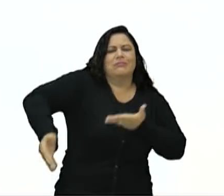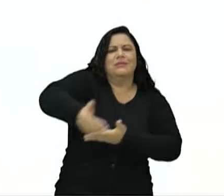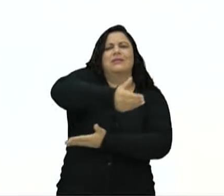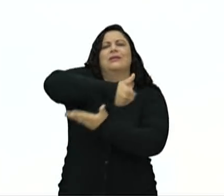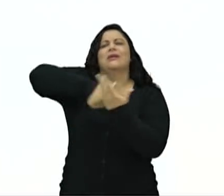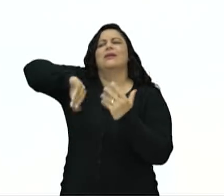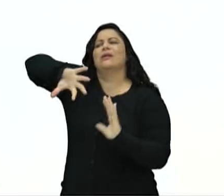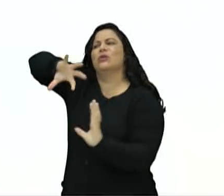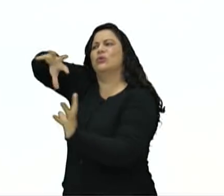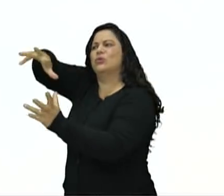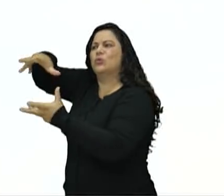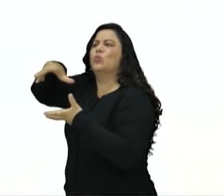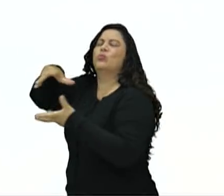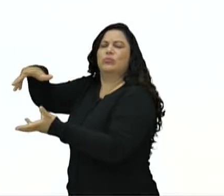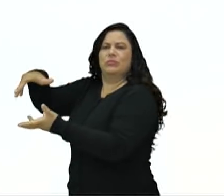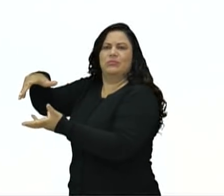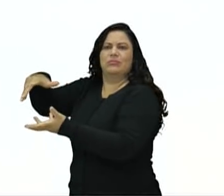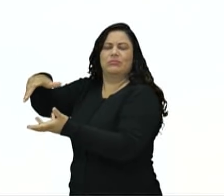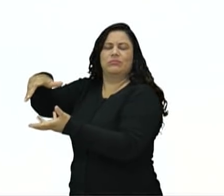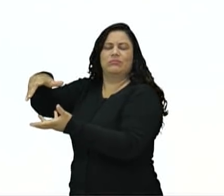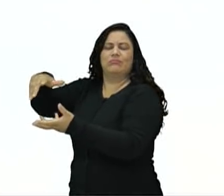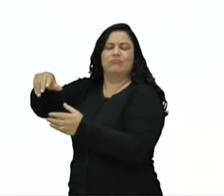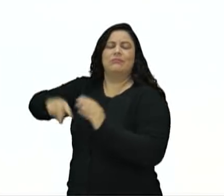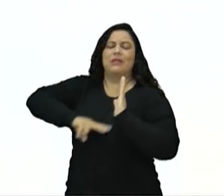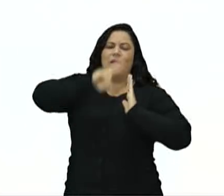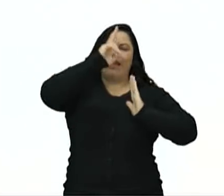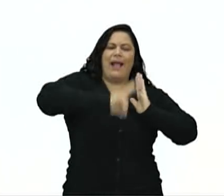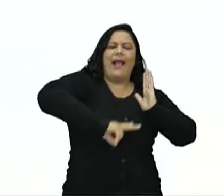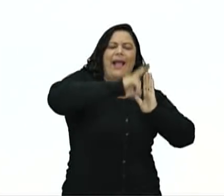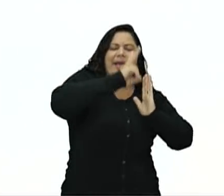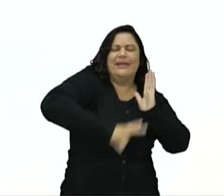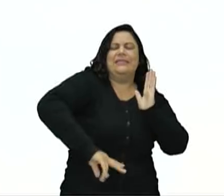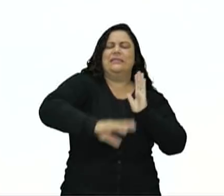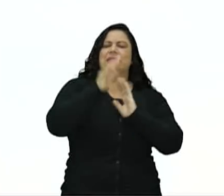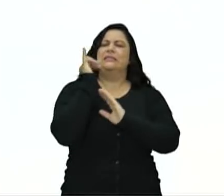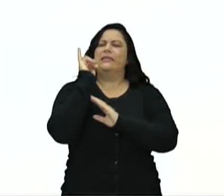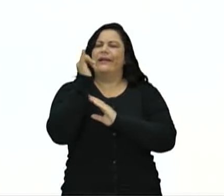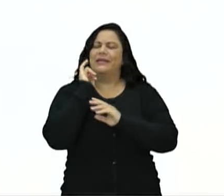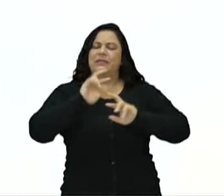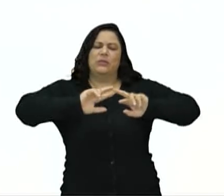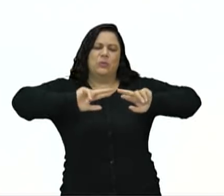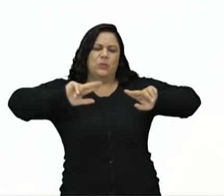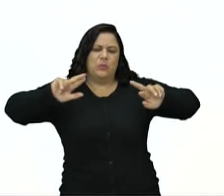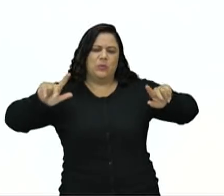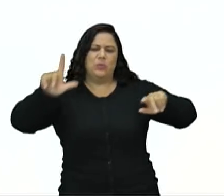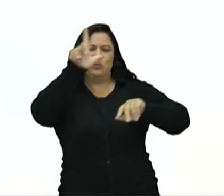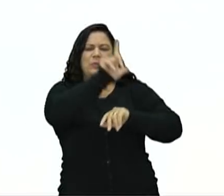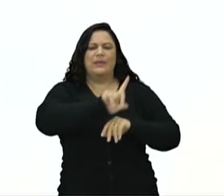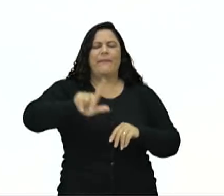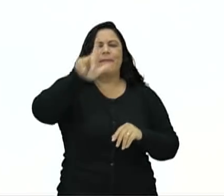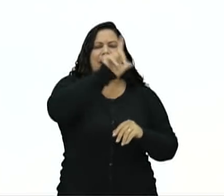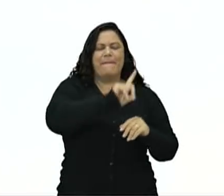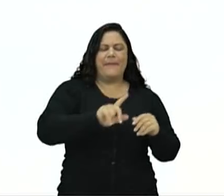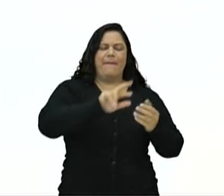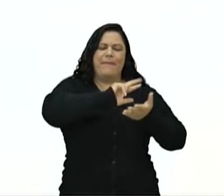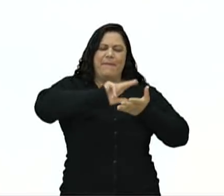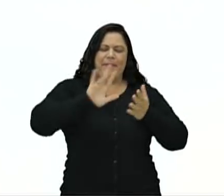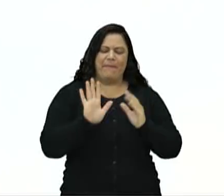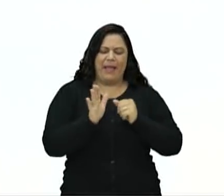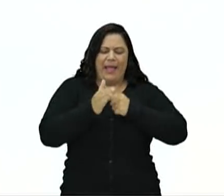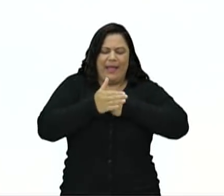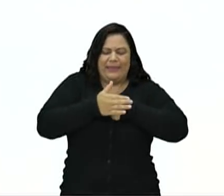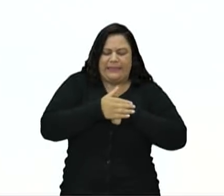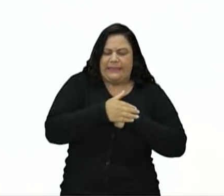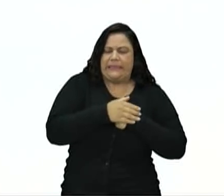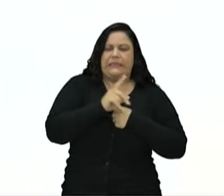um mergulhar em mim. Não digo que é um refúgio. Não me enclausuro. Pelo contrário, quando